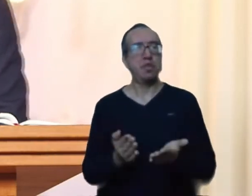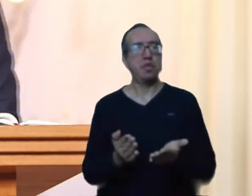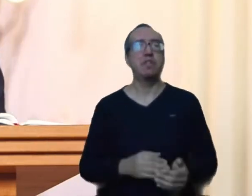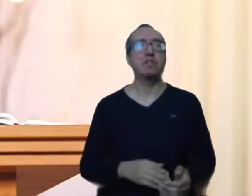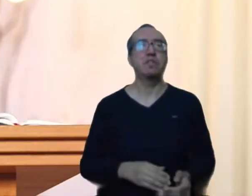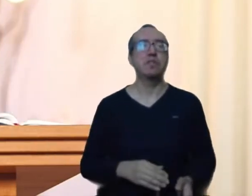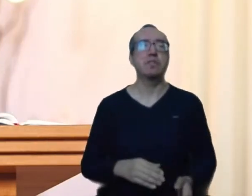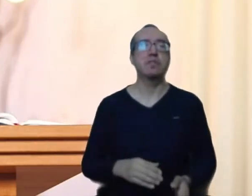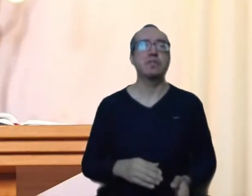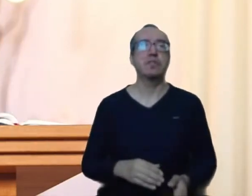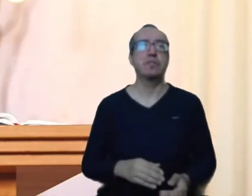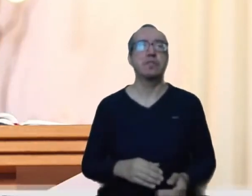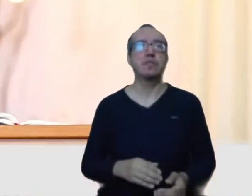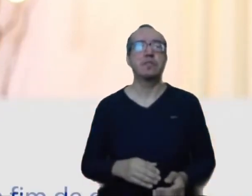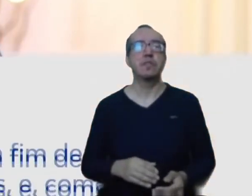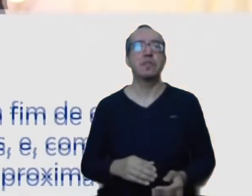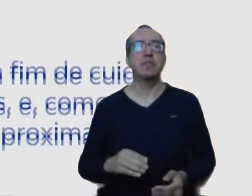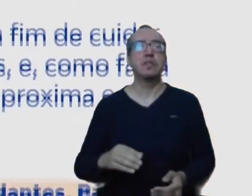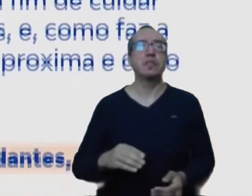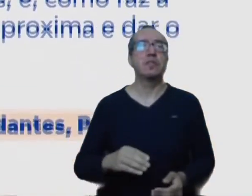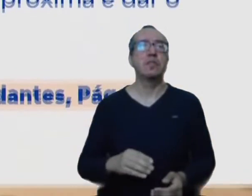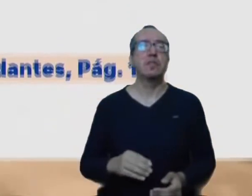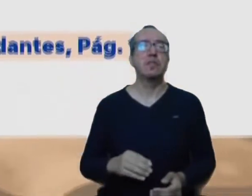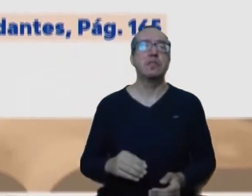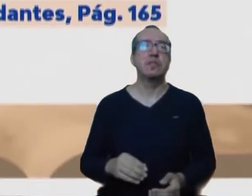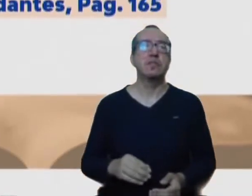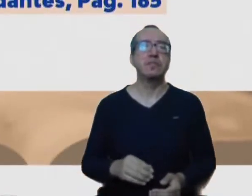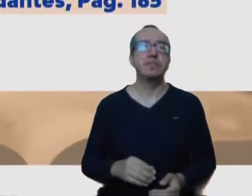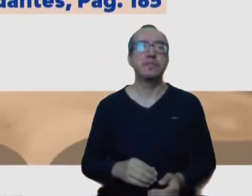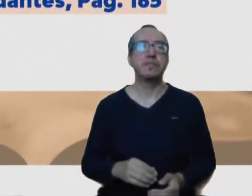Página 165. Diz assim: